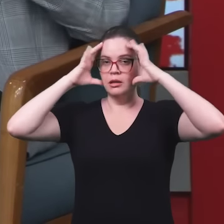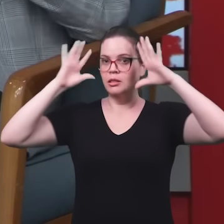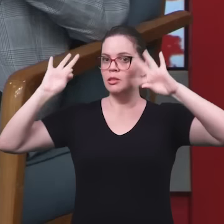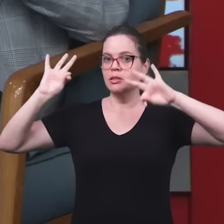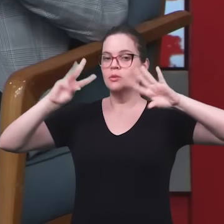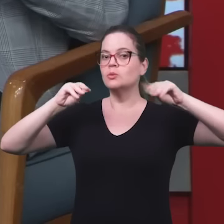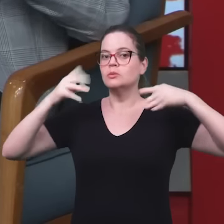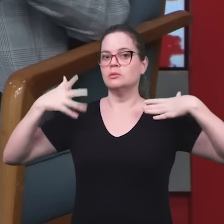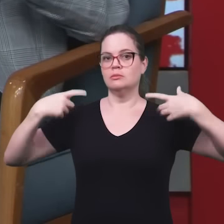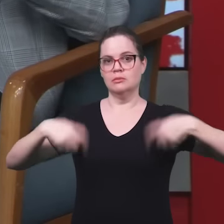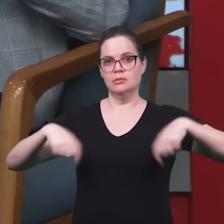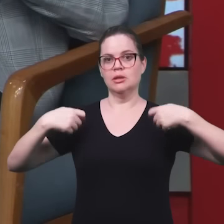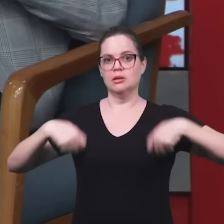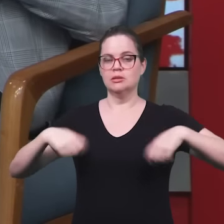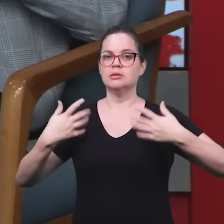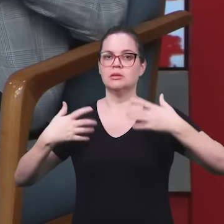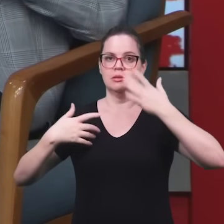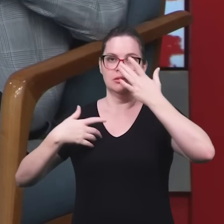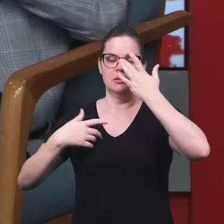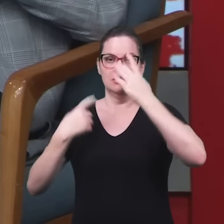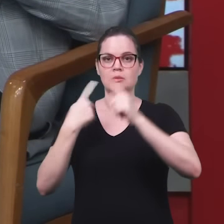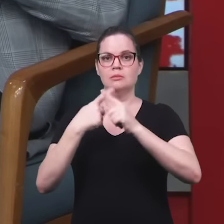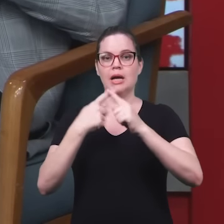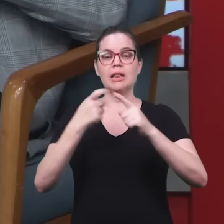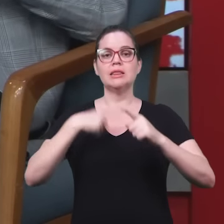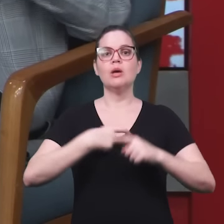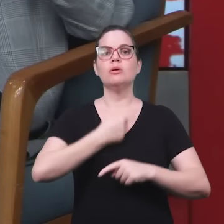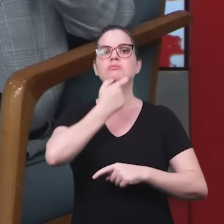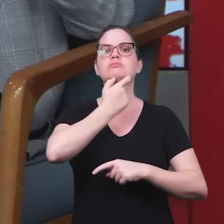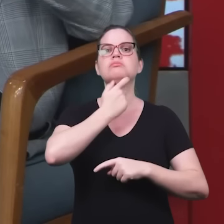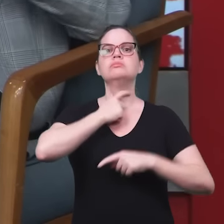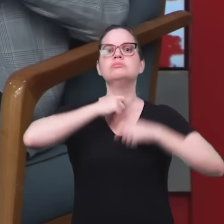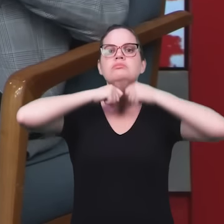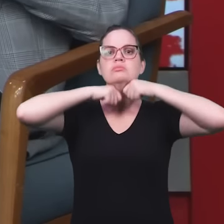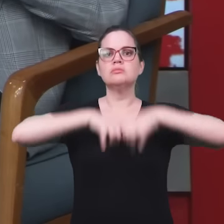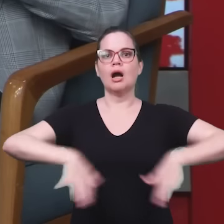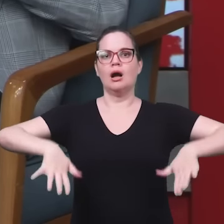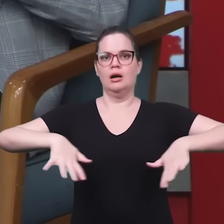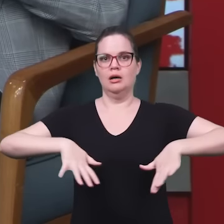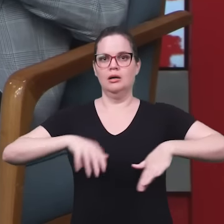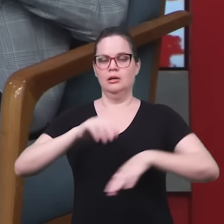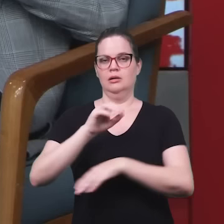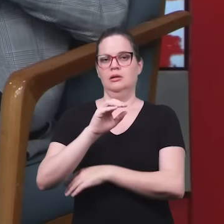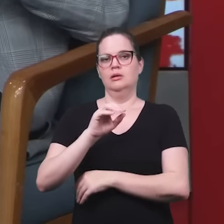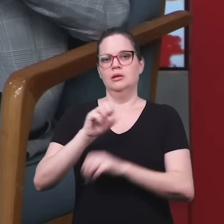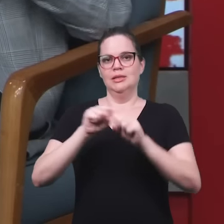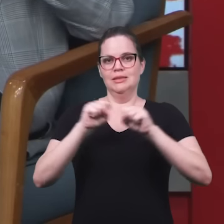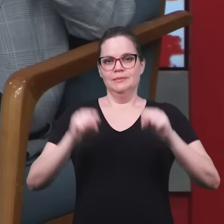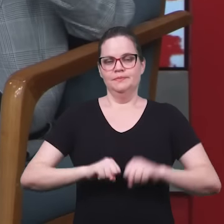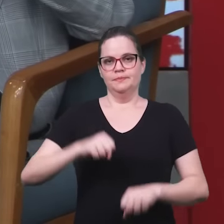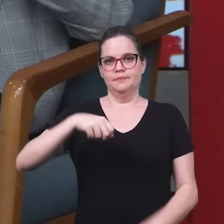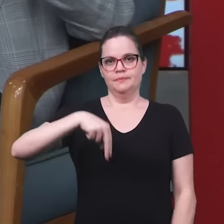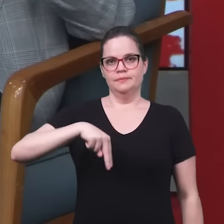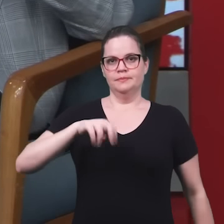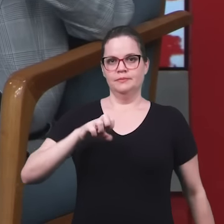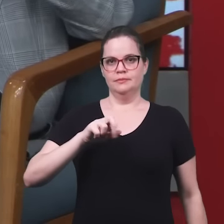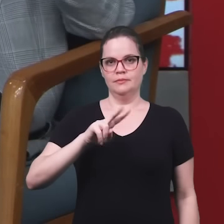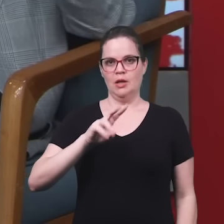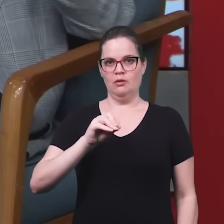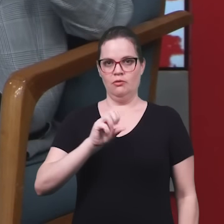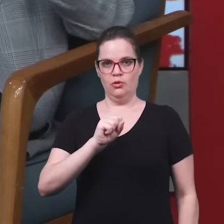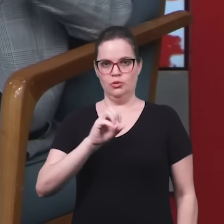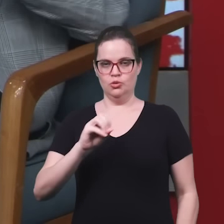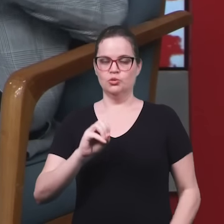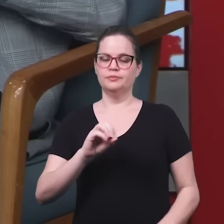passa, você tem no seu sistema nervoso central todo o comando de tudo isso, né? Todas as reações